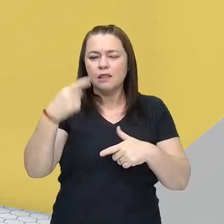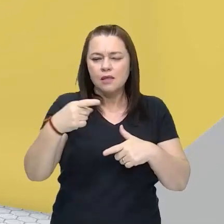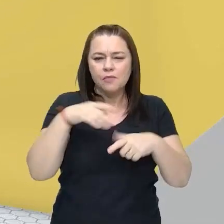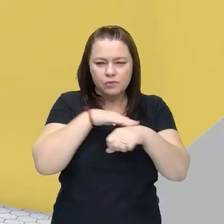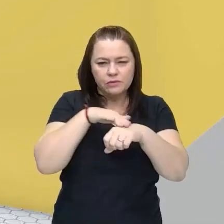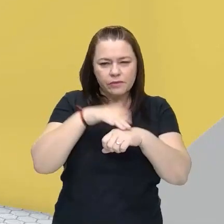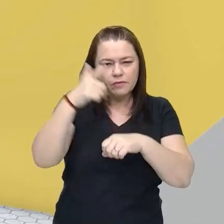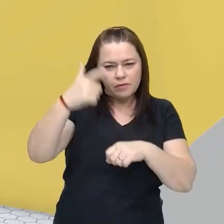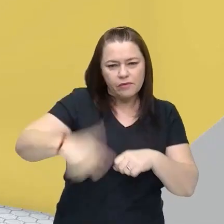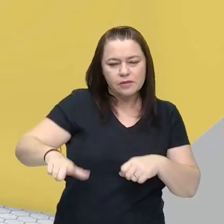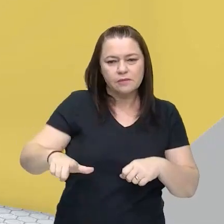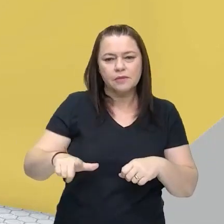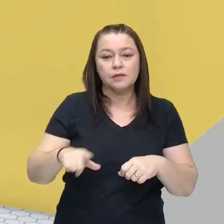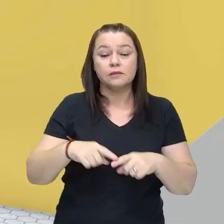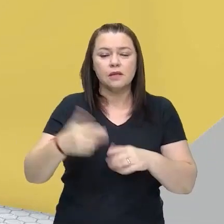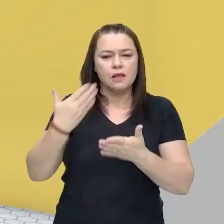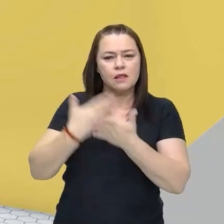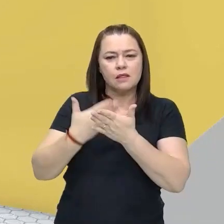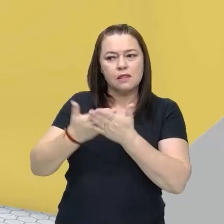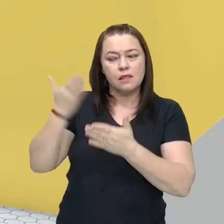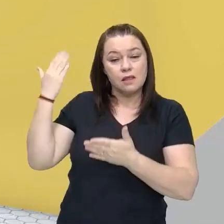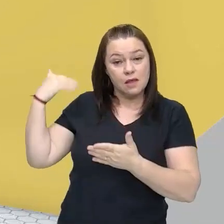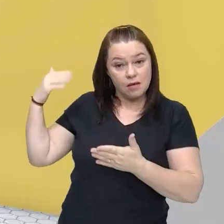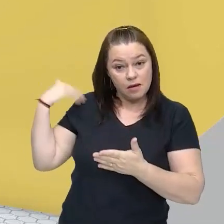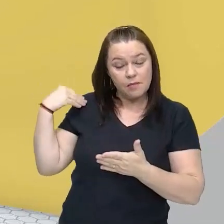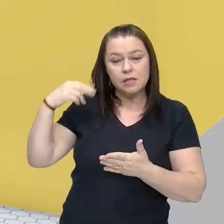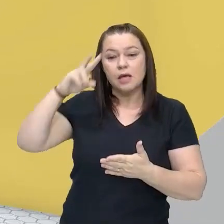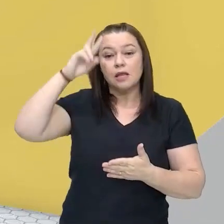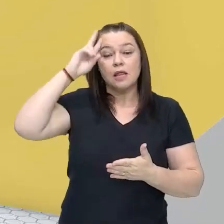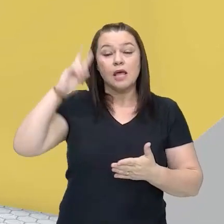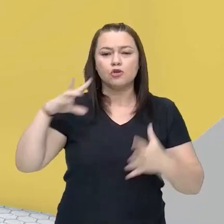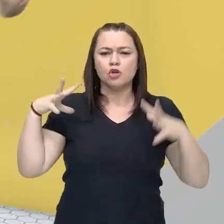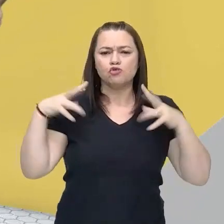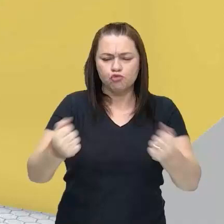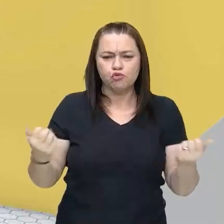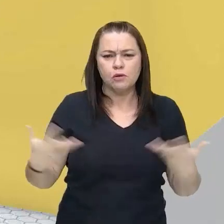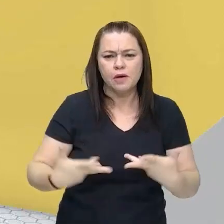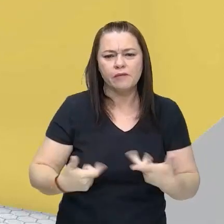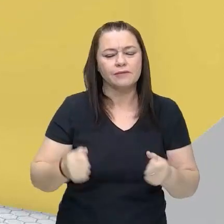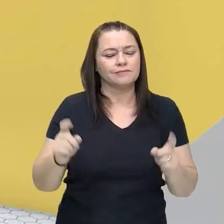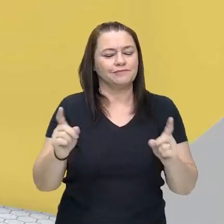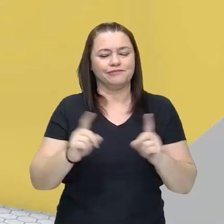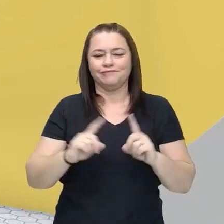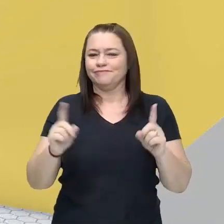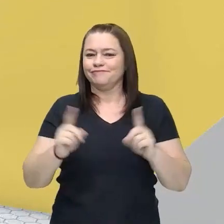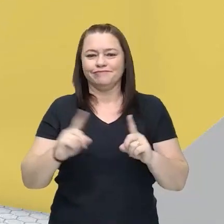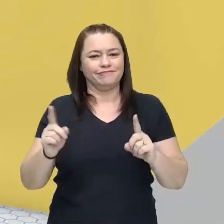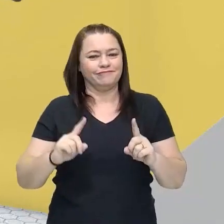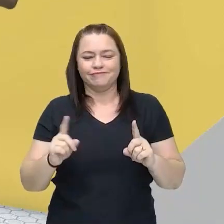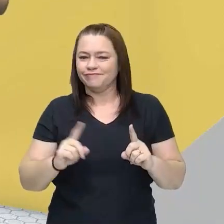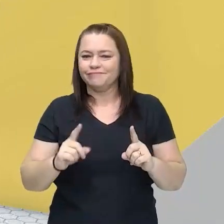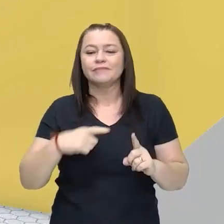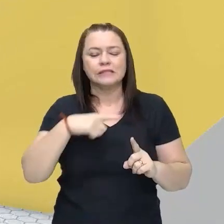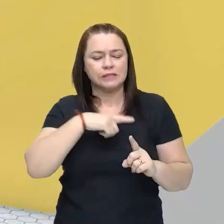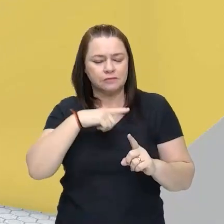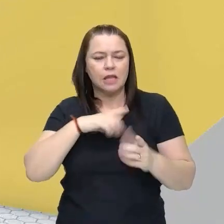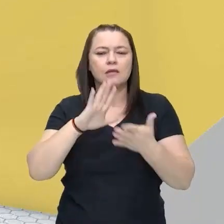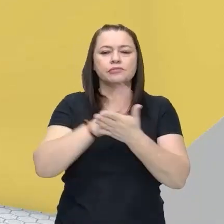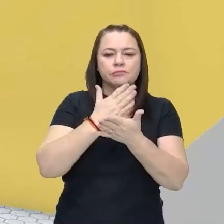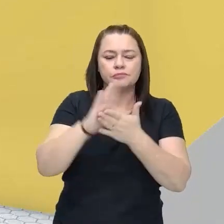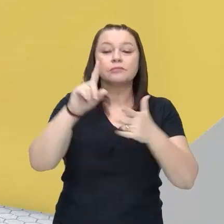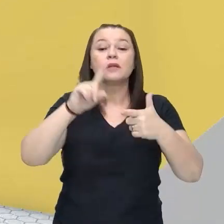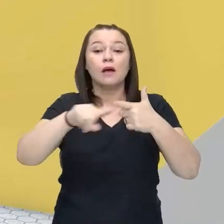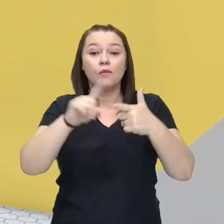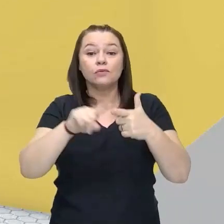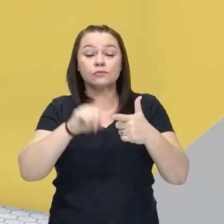Como nós dissemos em uma outra aula, na história nem tudo é maravilhoso, nem tudo é perfeito, nem tudo é incrível. Estávamos indo tão